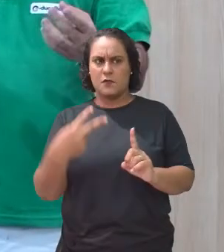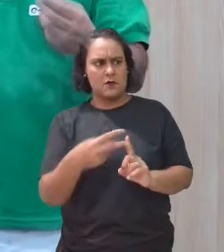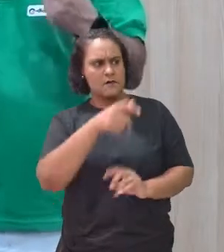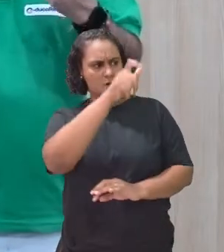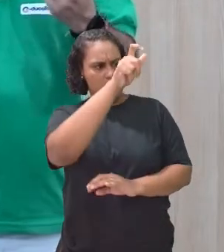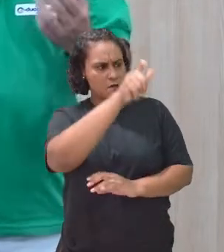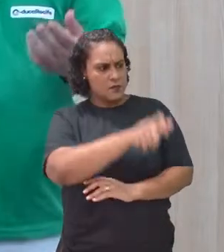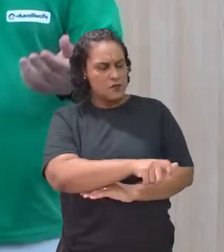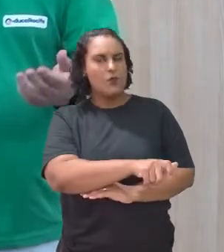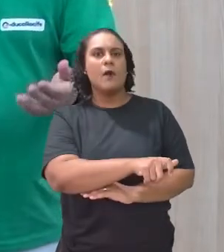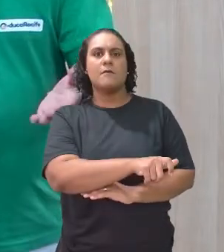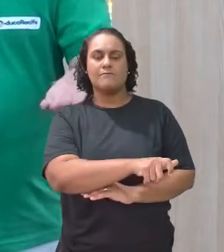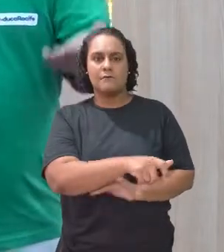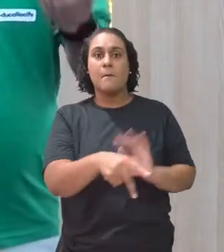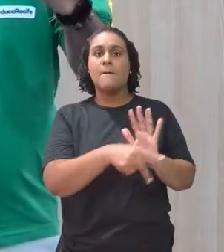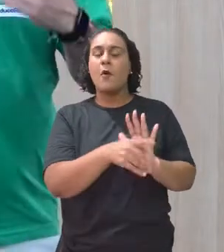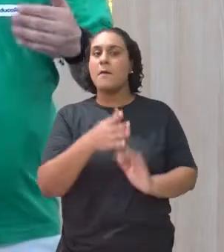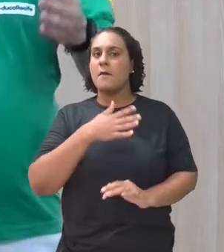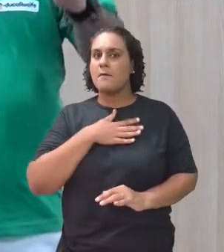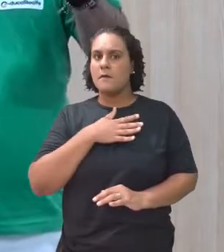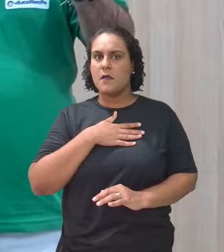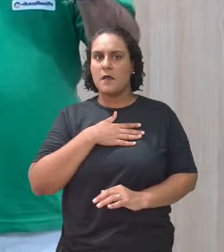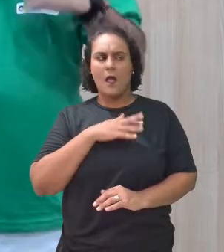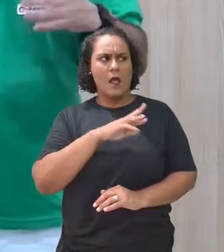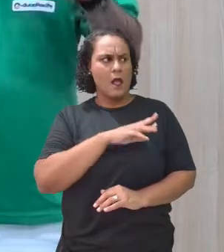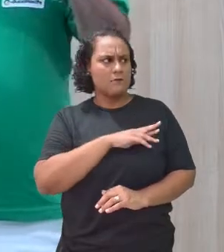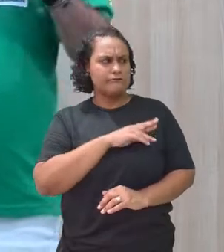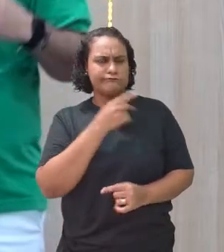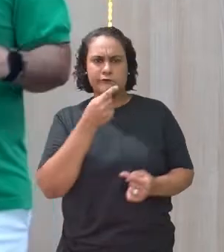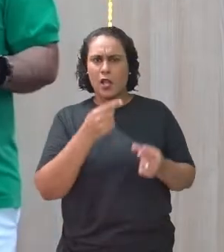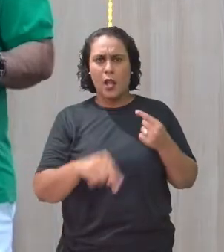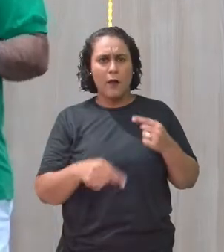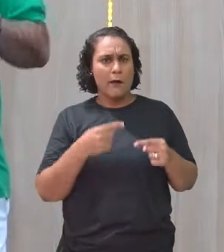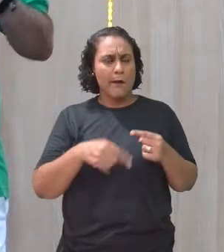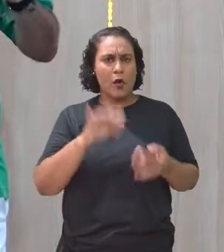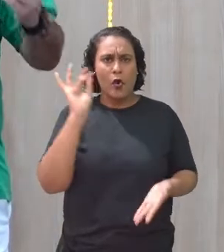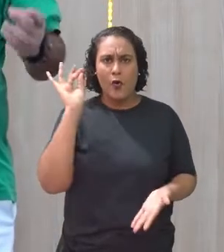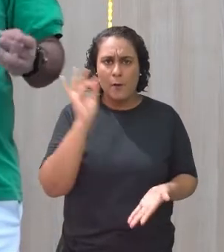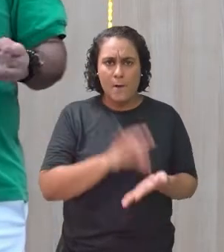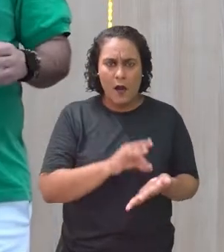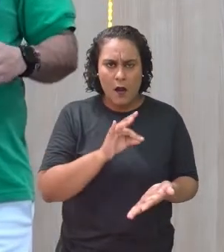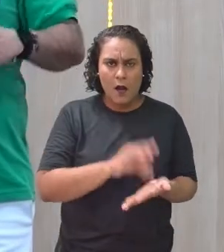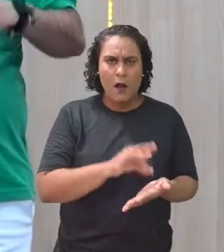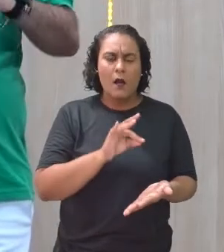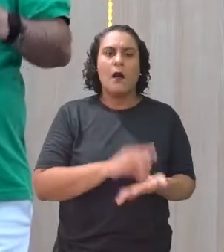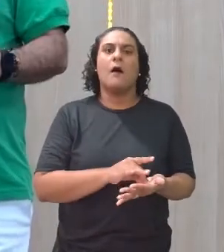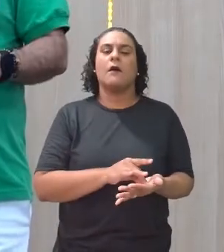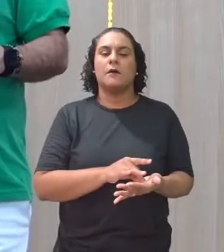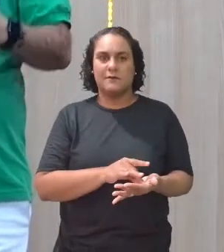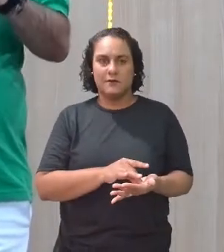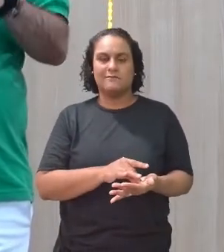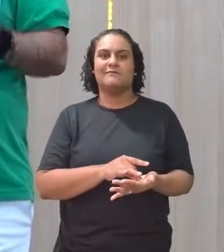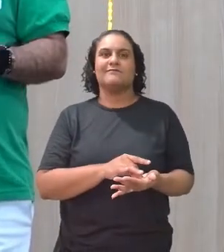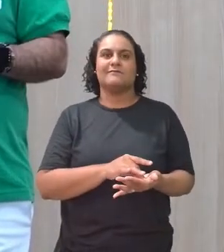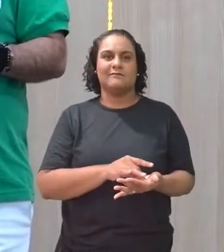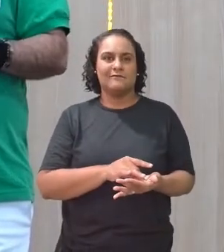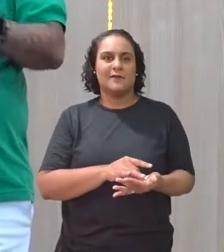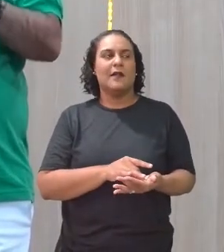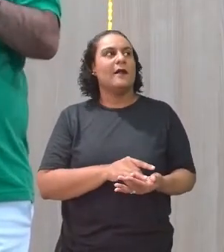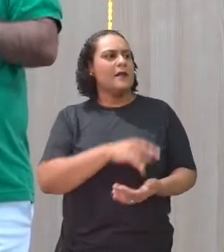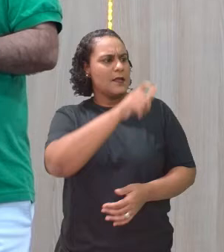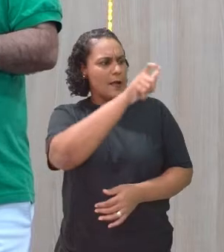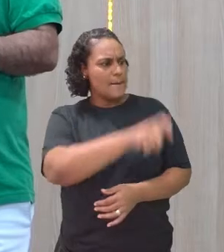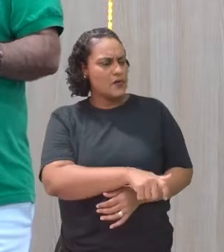respeito daquela pessoa que não é, na realidade, a visão daquilo que a